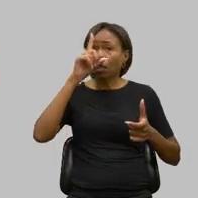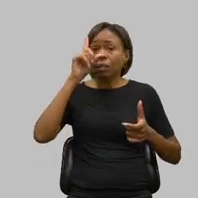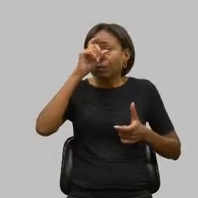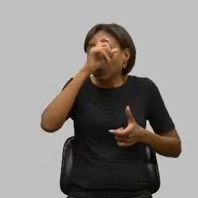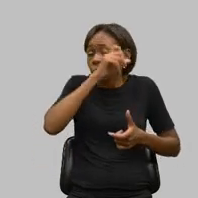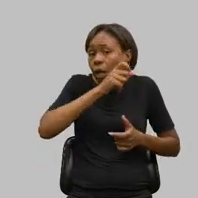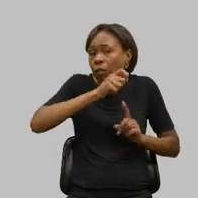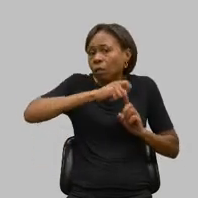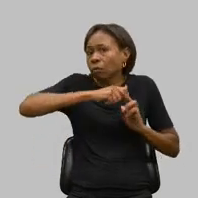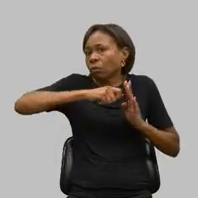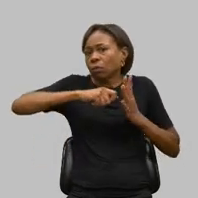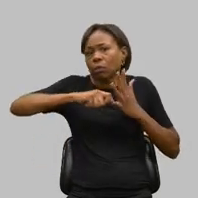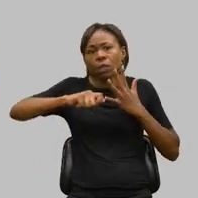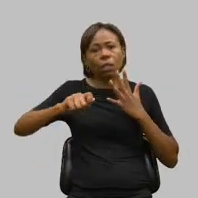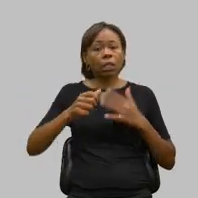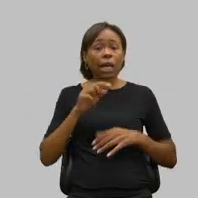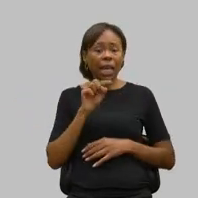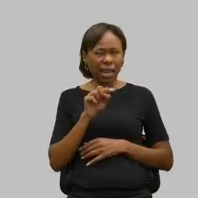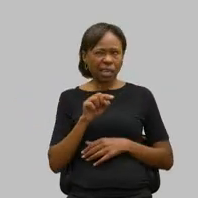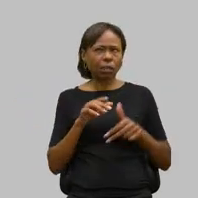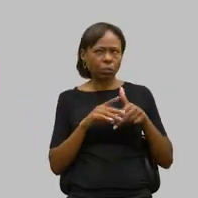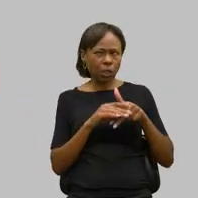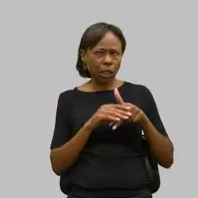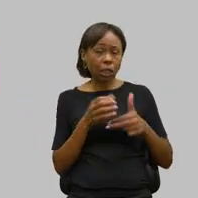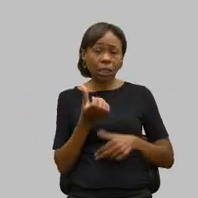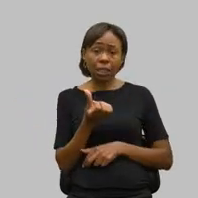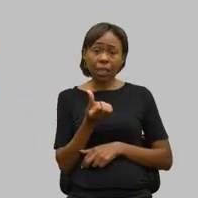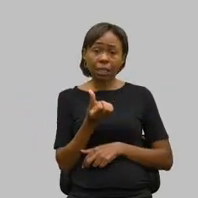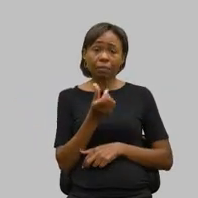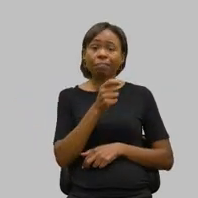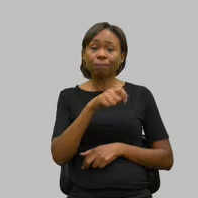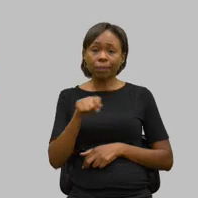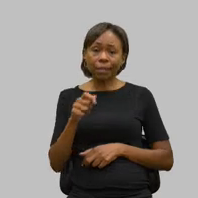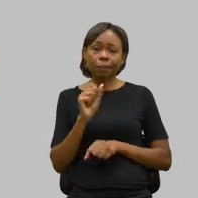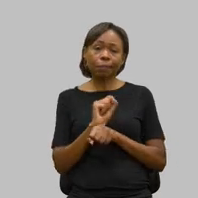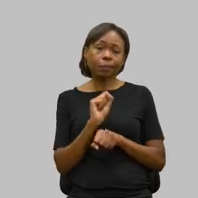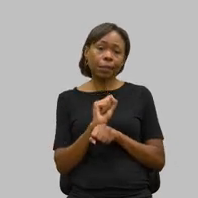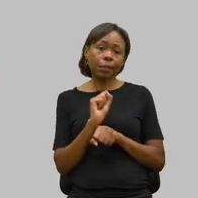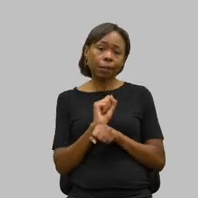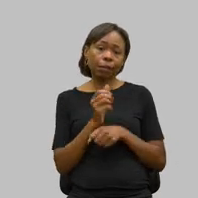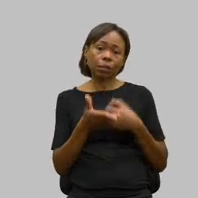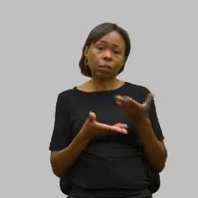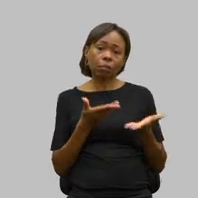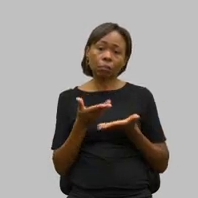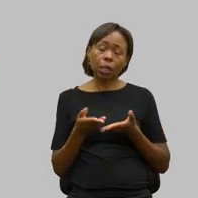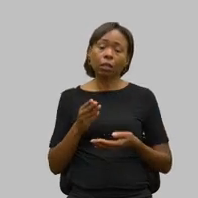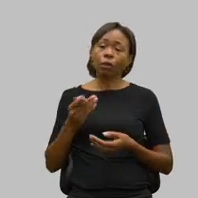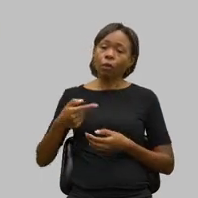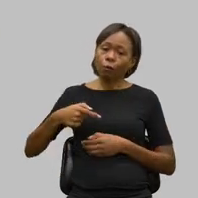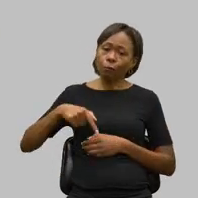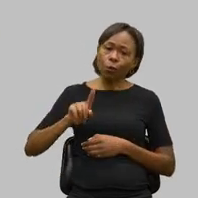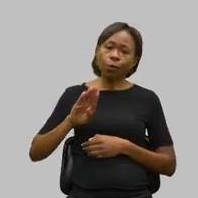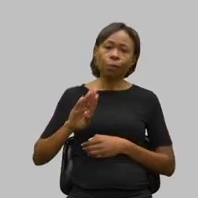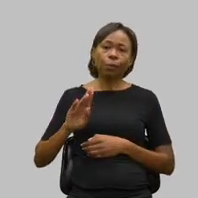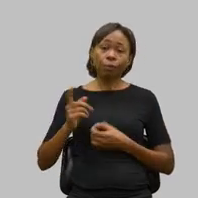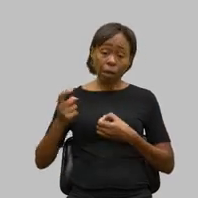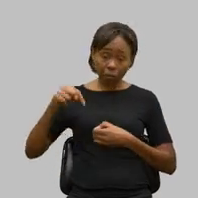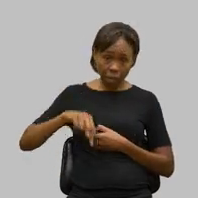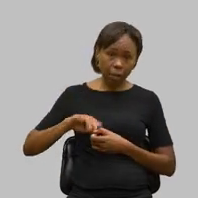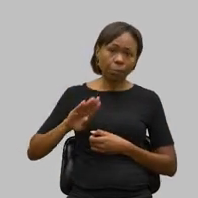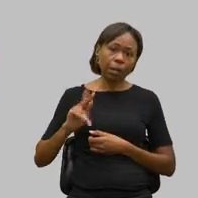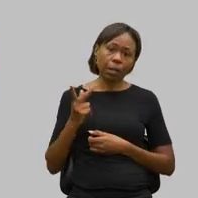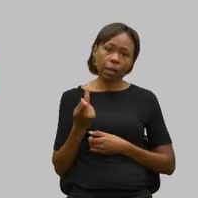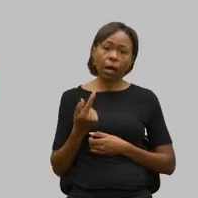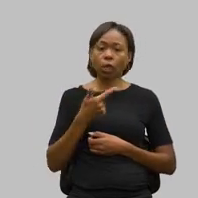Essa paciente, por exemplo, tinha seis meses aguardando tratamentos, chegou a vir em Belo Horizonte, chegou a em vários outros centros de tratamento